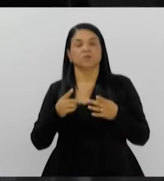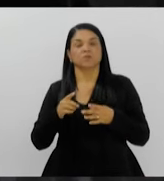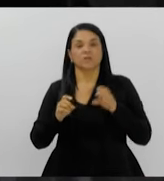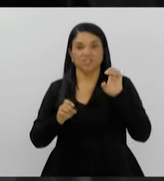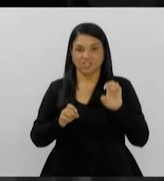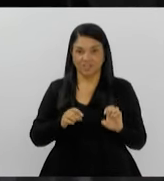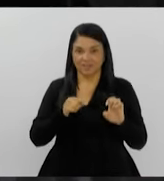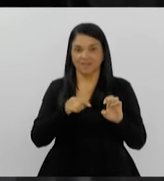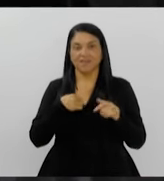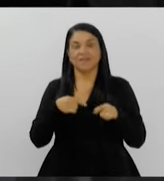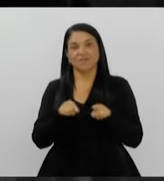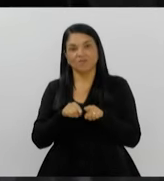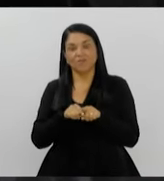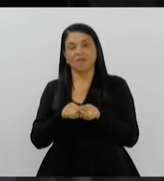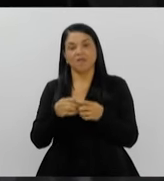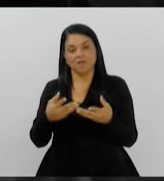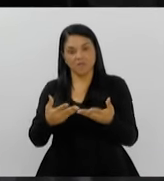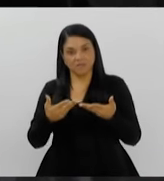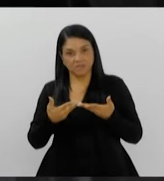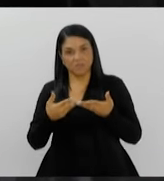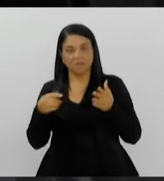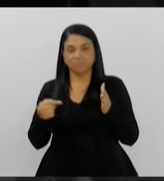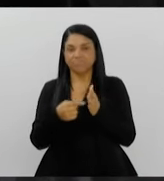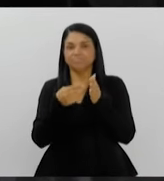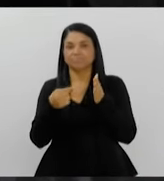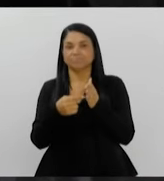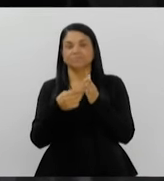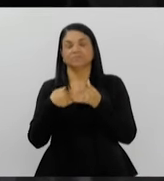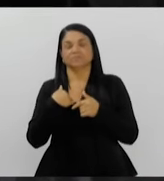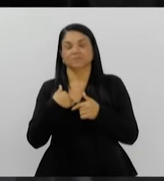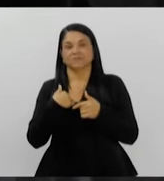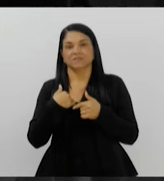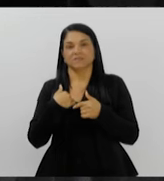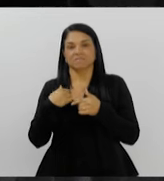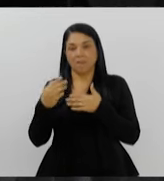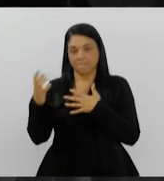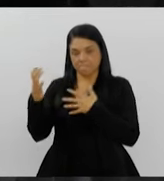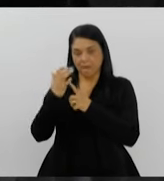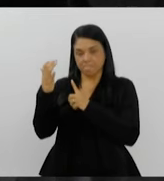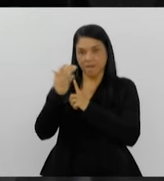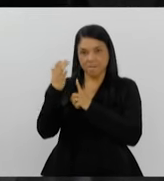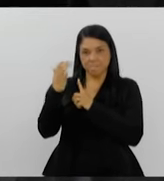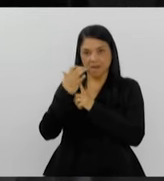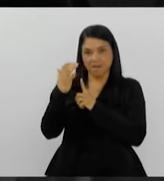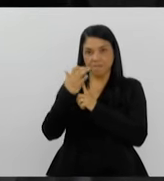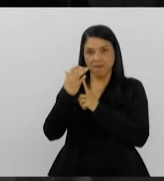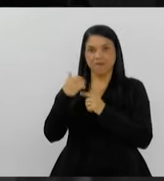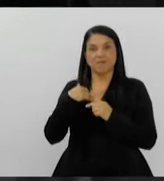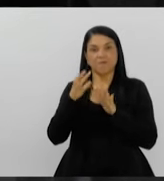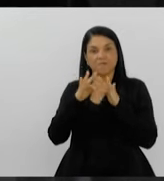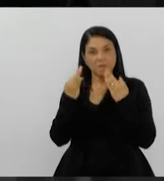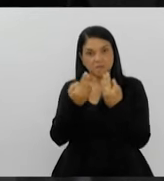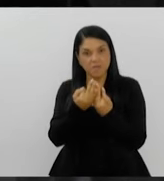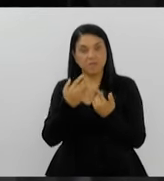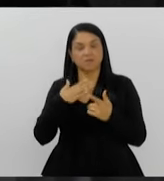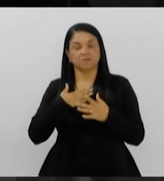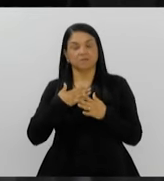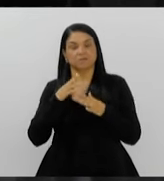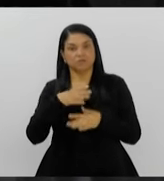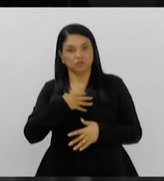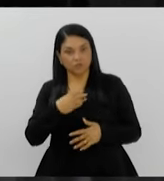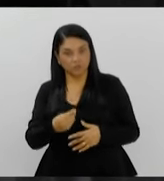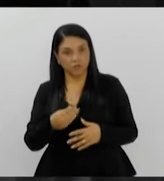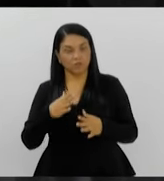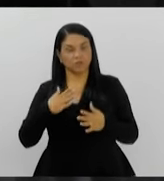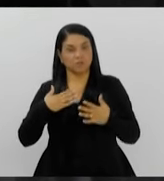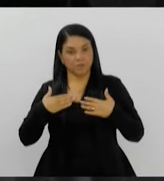diárias Tenho recebido ameaças contra a minha integridade física contra a integridade da minha família dos meus filhos justamente por